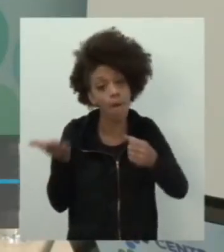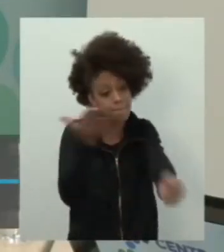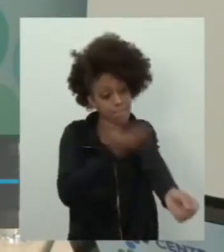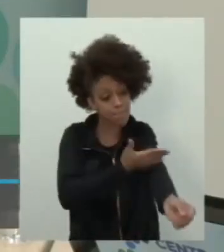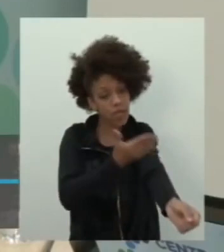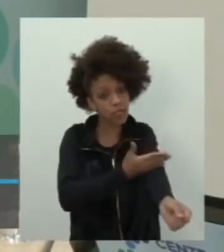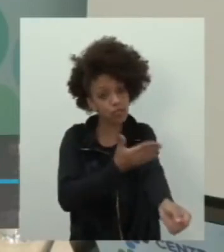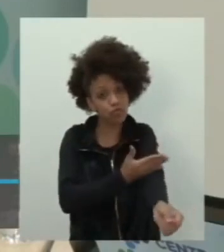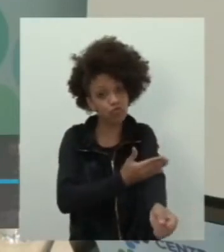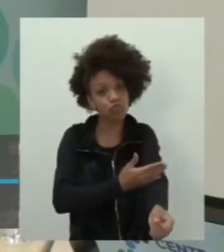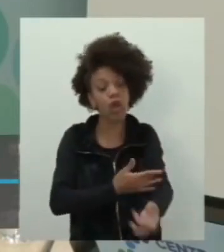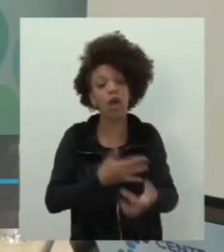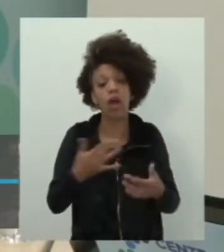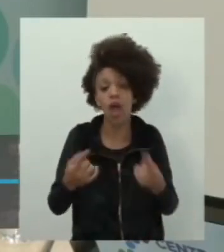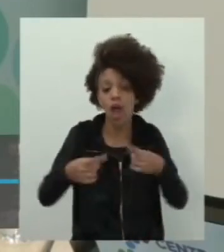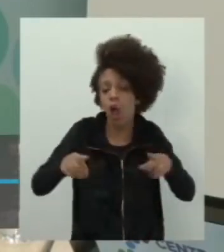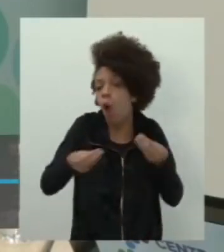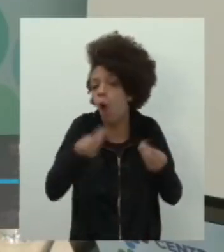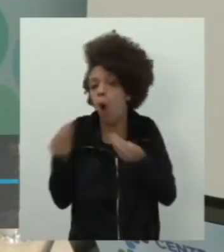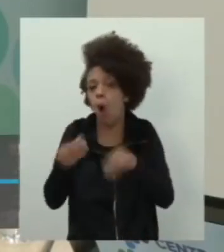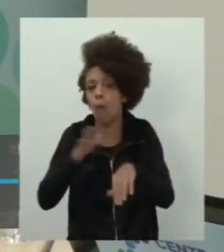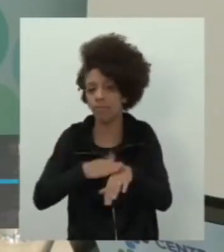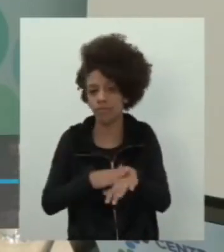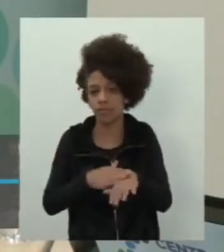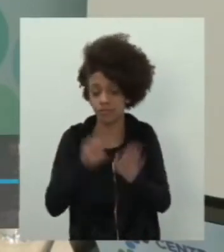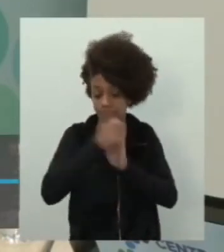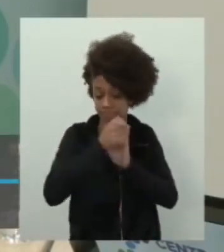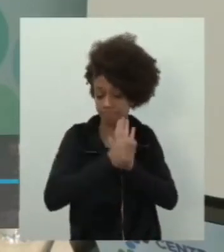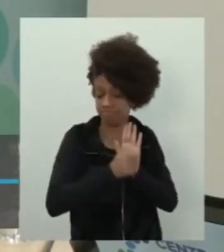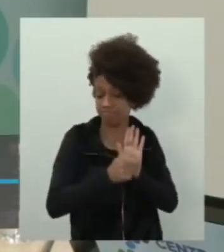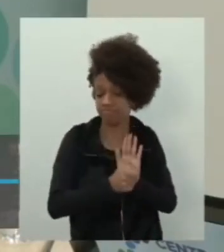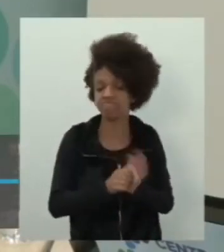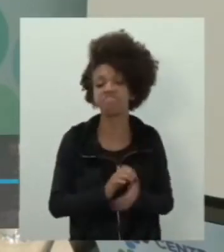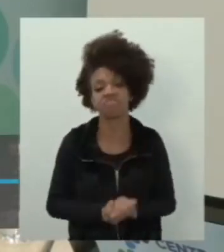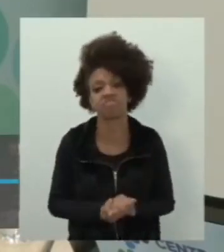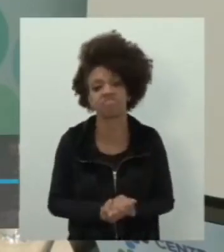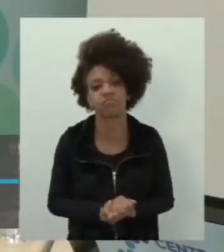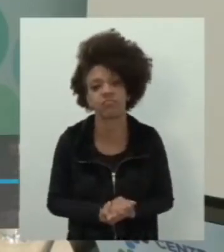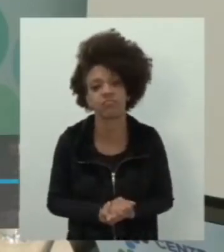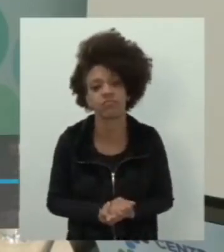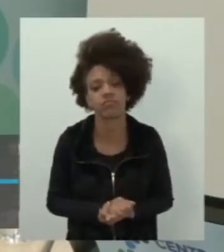escutavam. Então, os cancioneiros têm esse registro. Tá? Então,